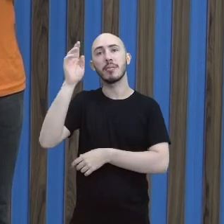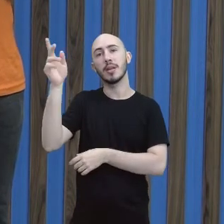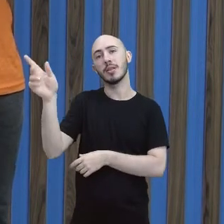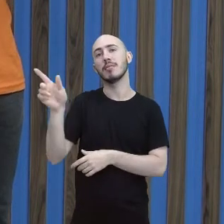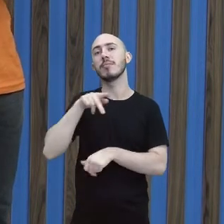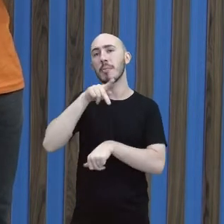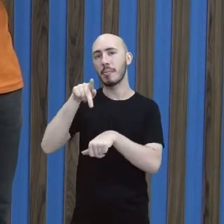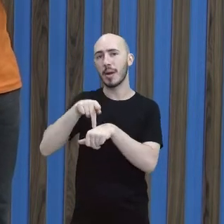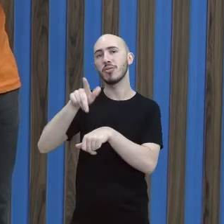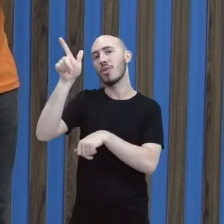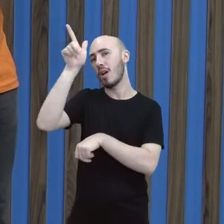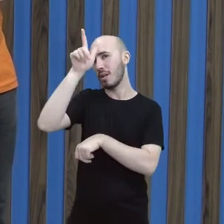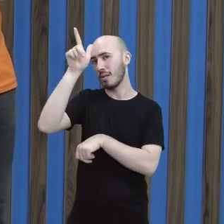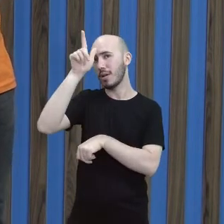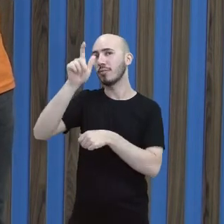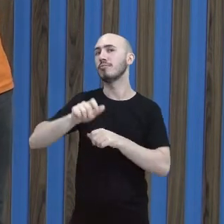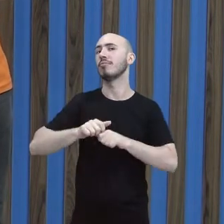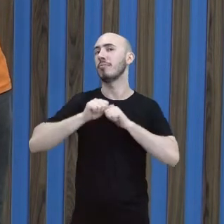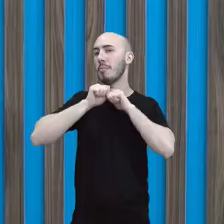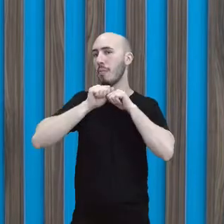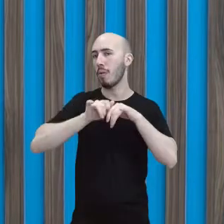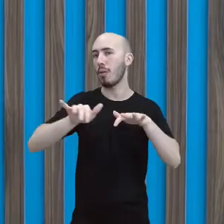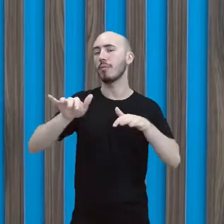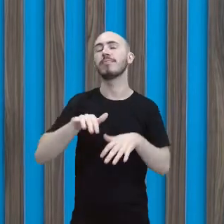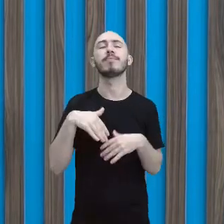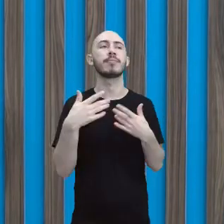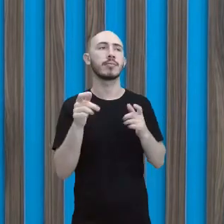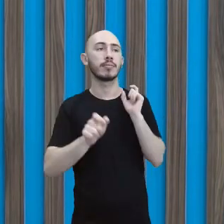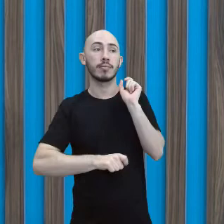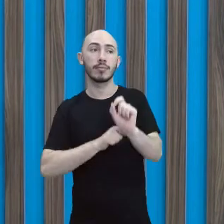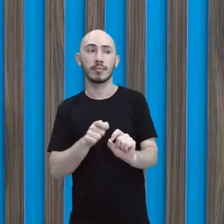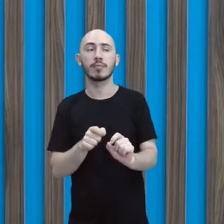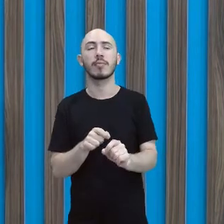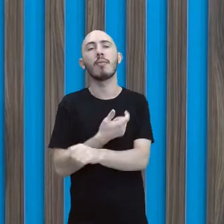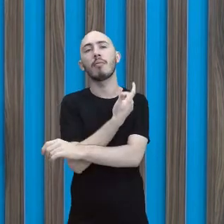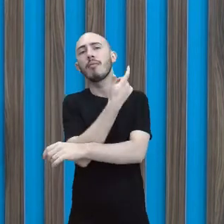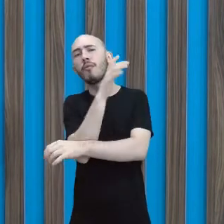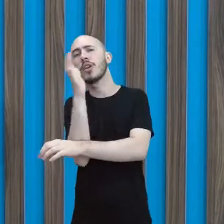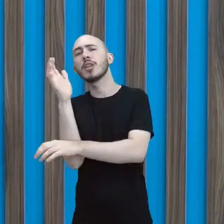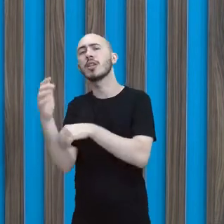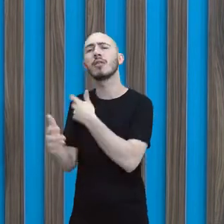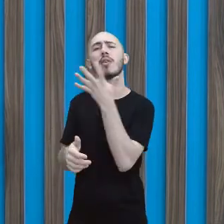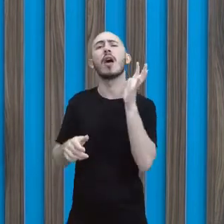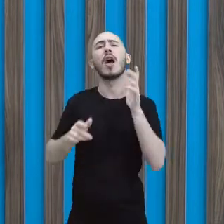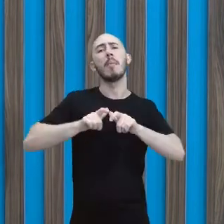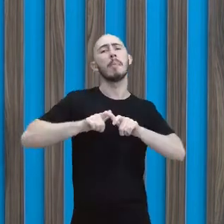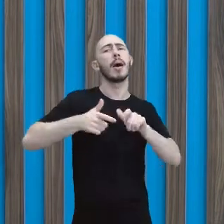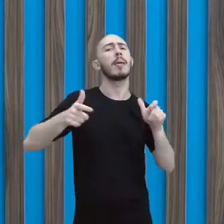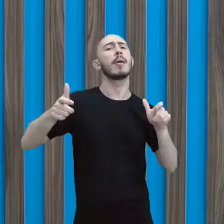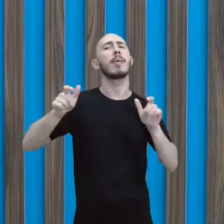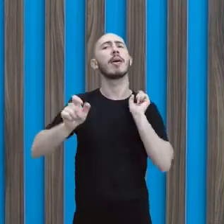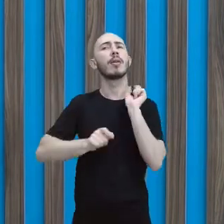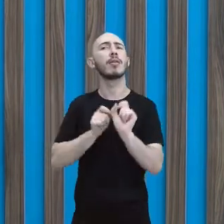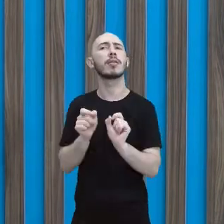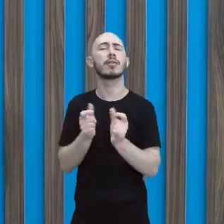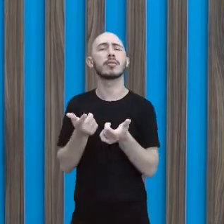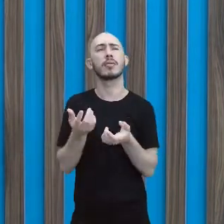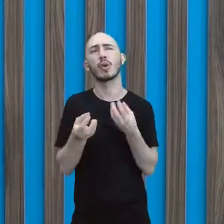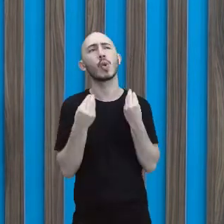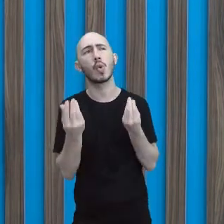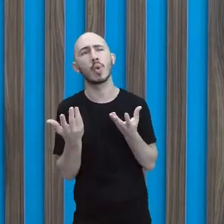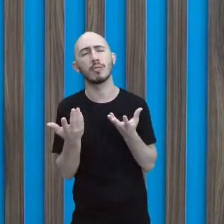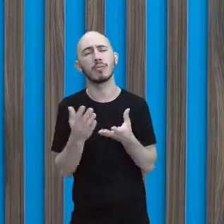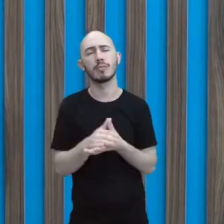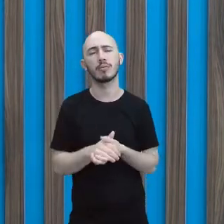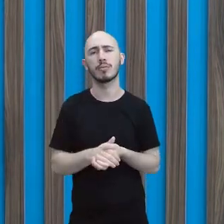tem crescido muito mais essa questão, professor. Quando a gente fala crescimento vegetativo, né? A gente tá porque pode ser, né? Poxa, professor, o que é